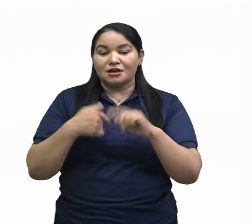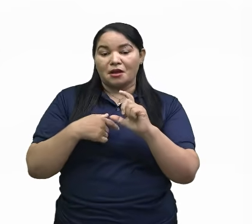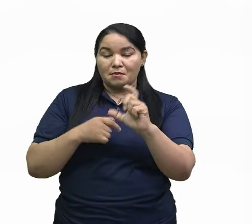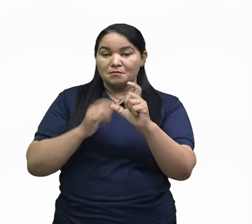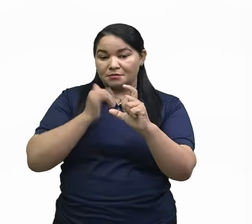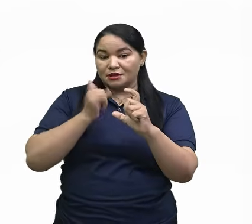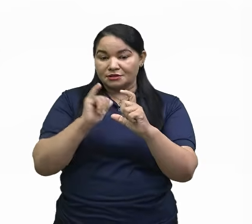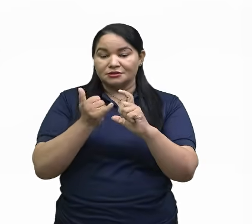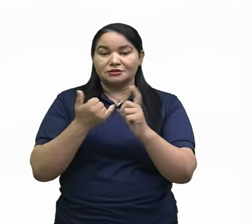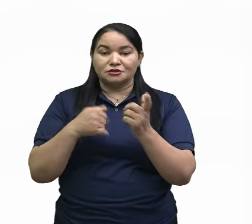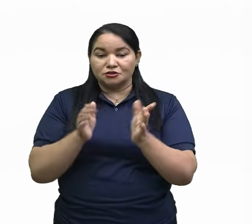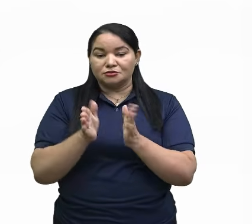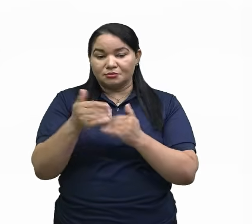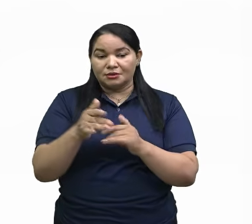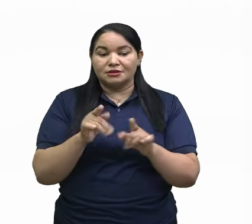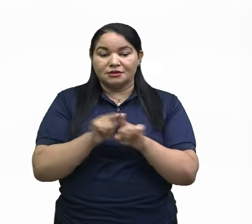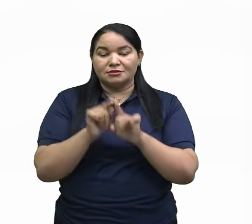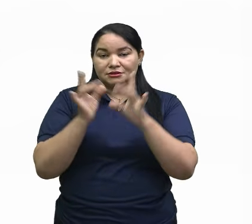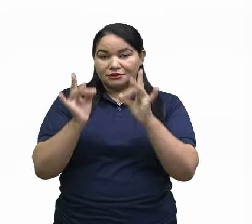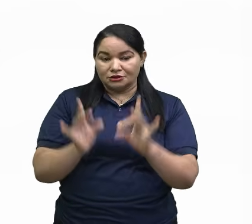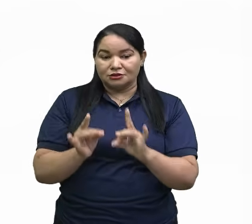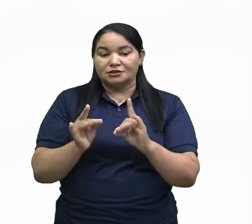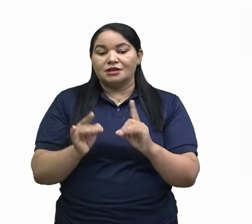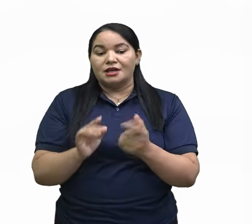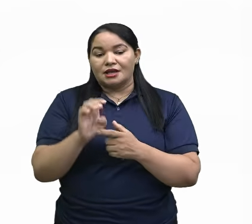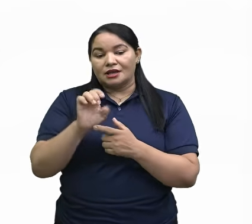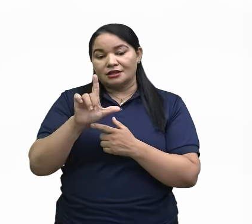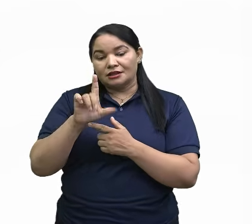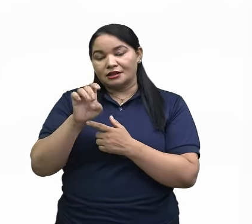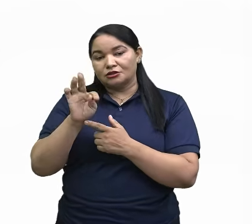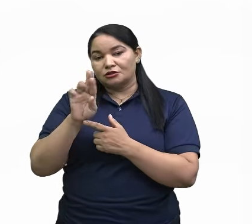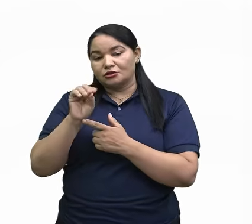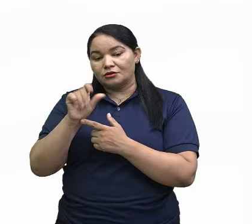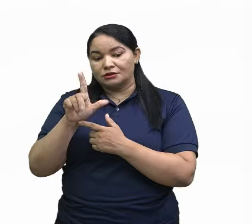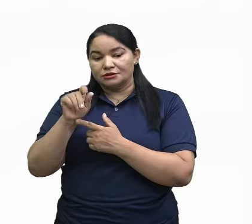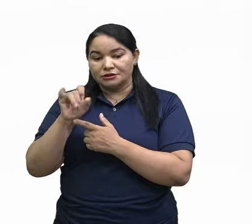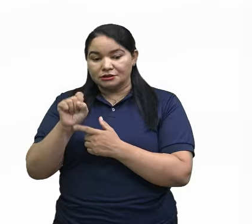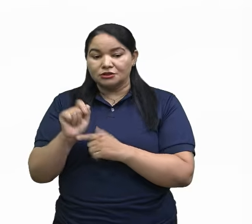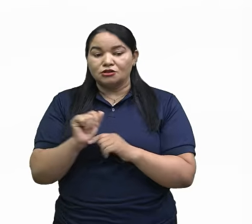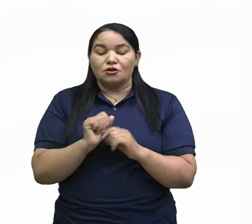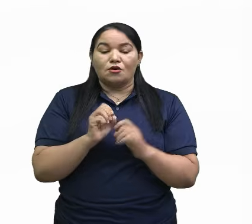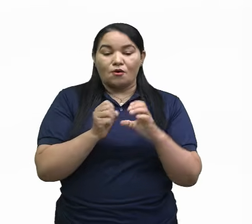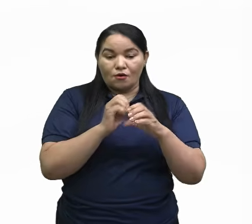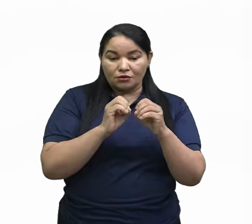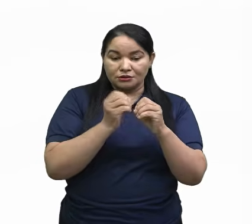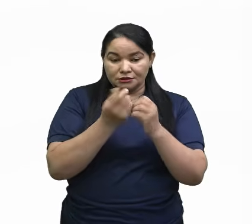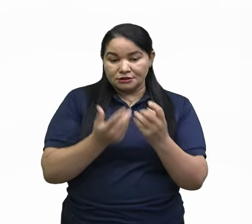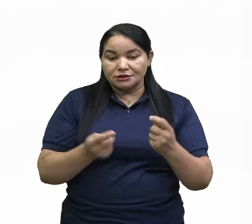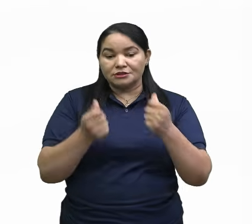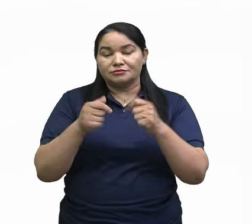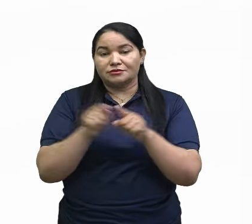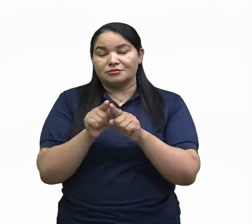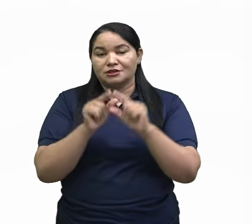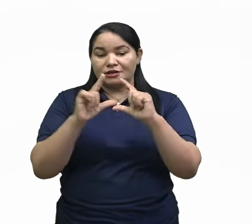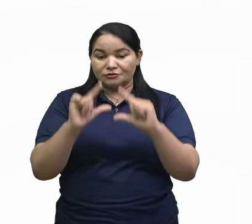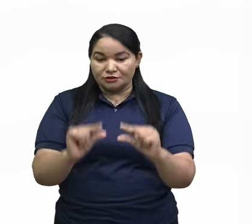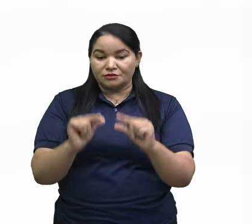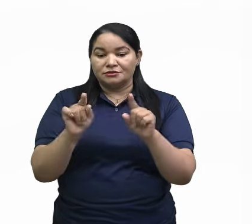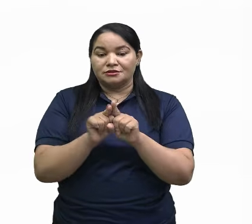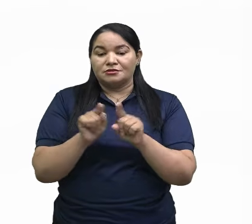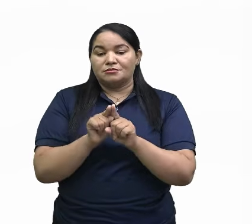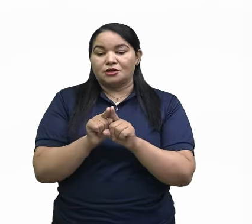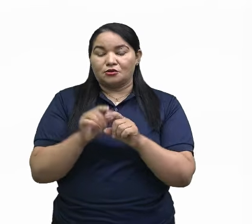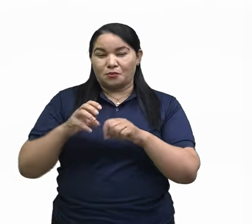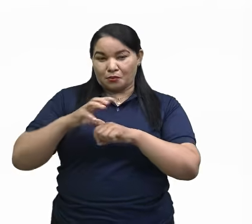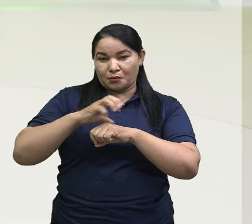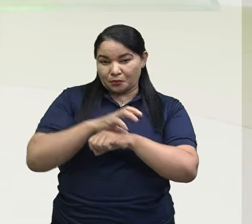baterias, e quanto ao nosso detalhamento, eletrólise, oxidação, redução e